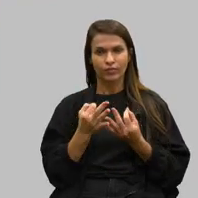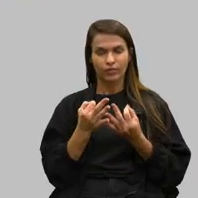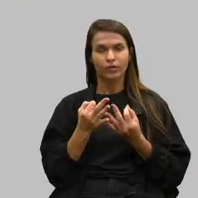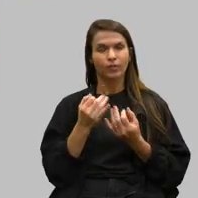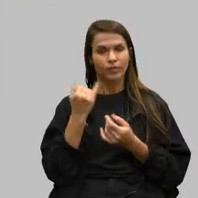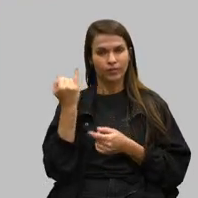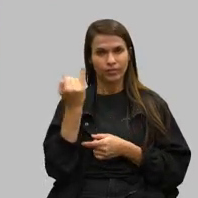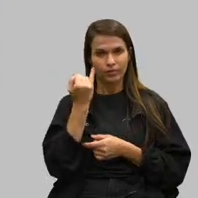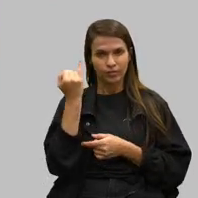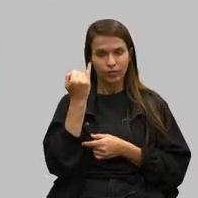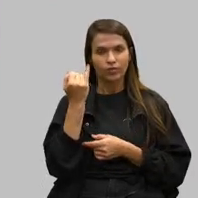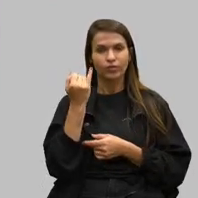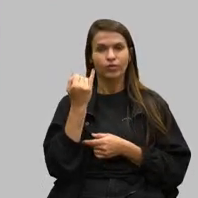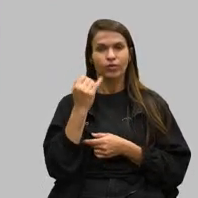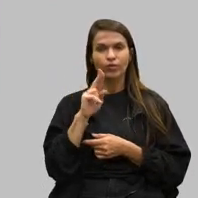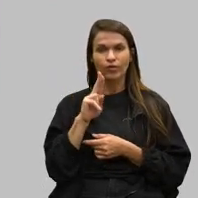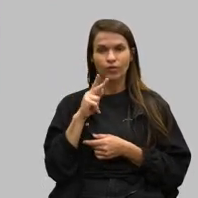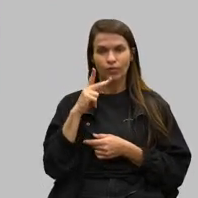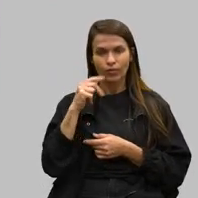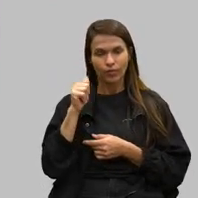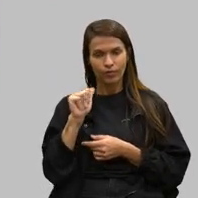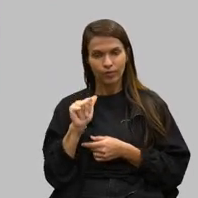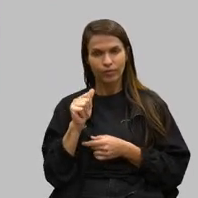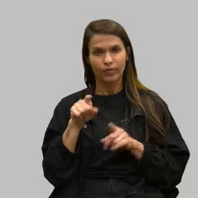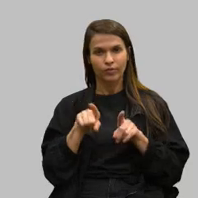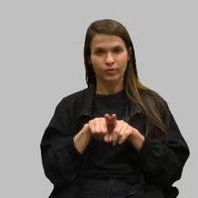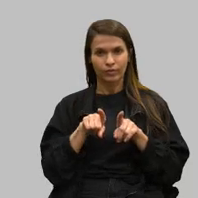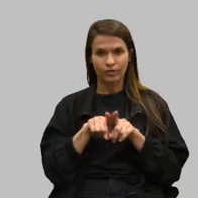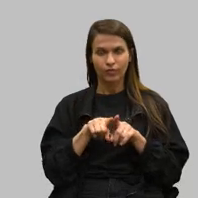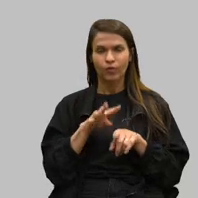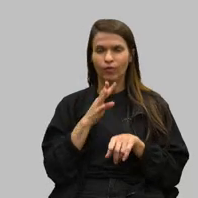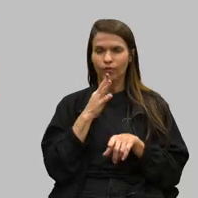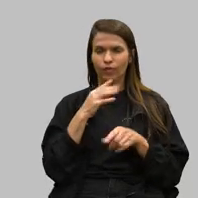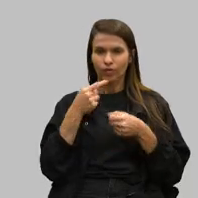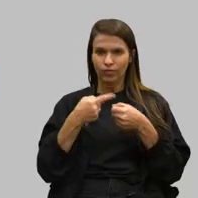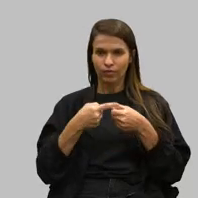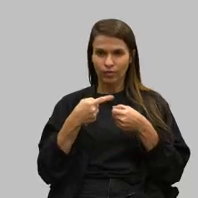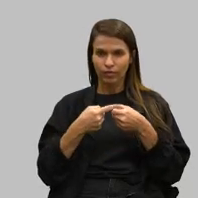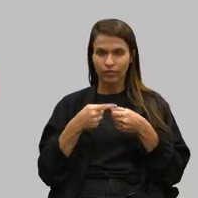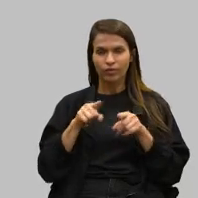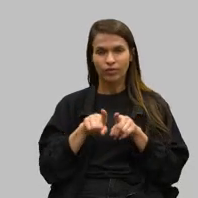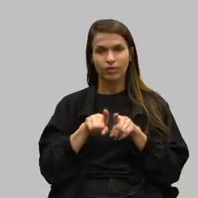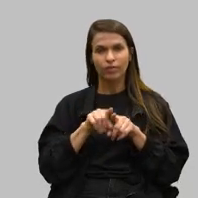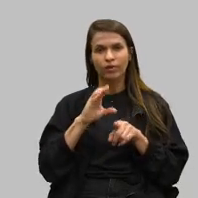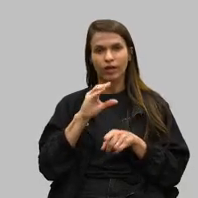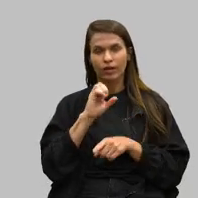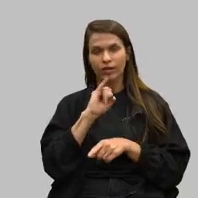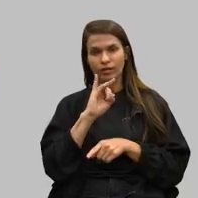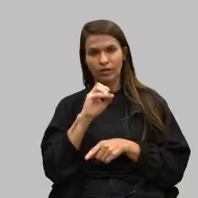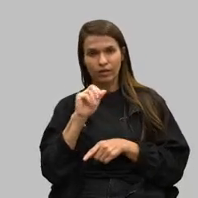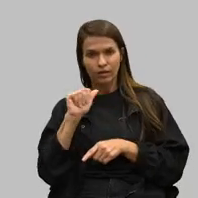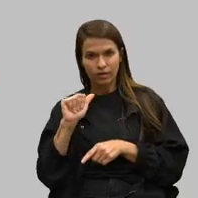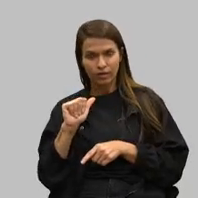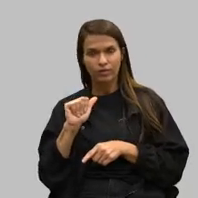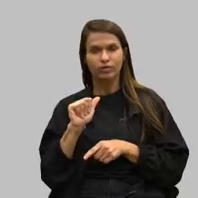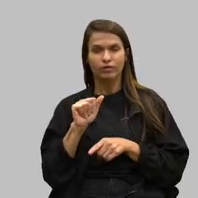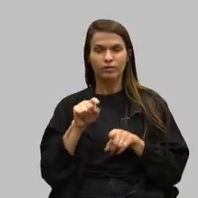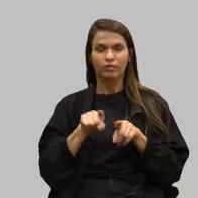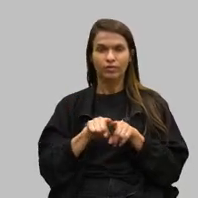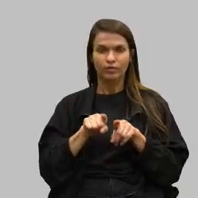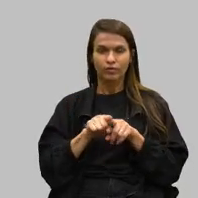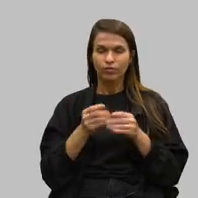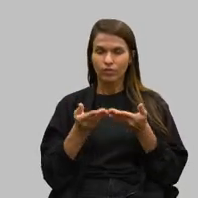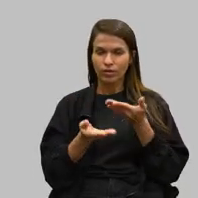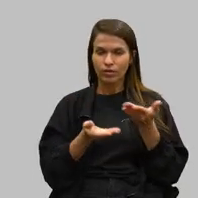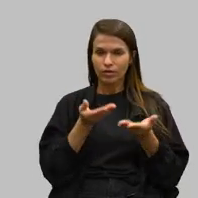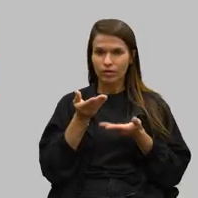importante, UPA de Arcos, eu conheço bem aqui a novela, a de Cássia, também o pronto-atendimento de Cássia, que